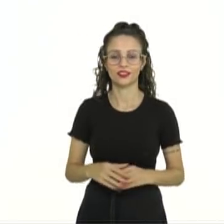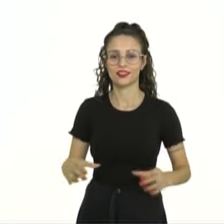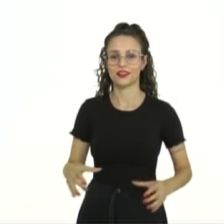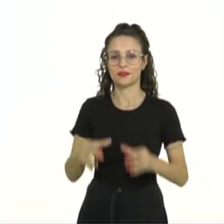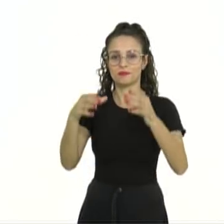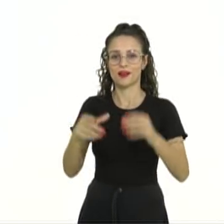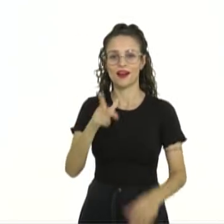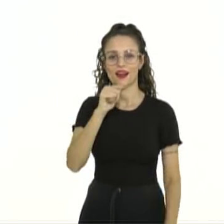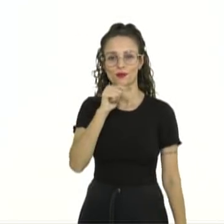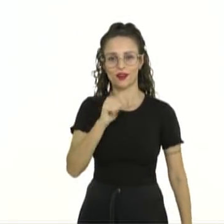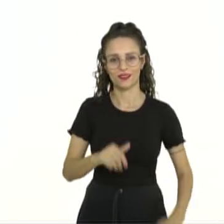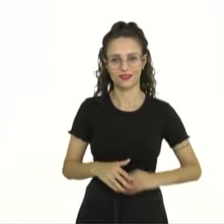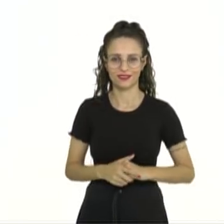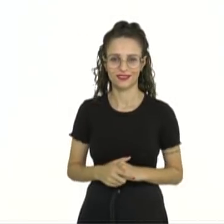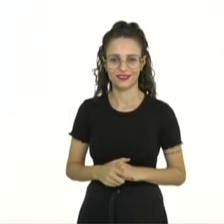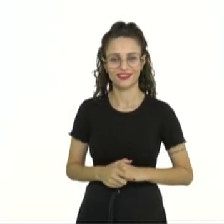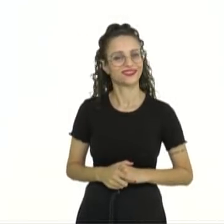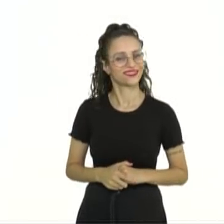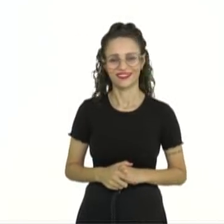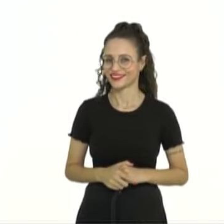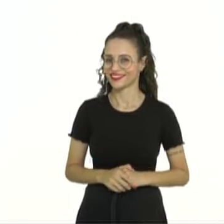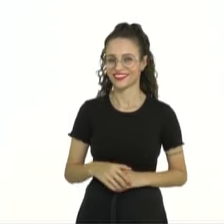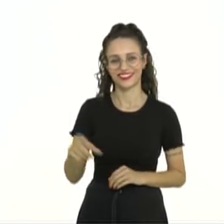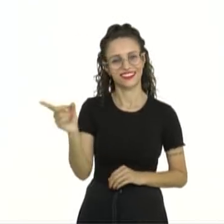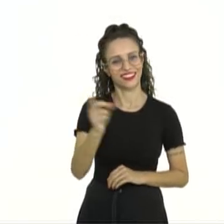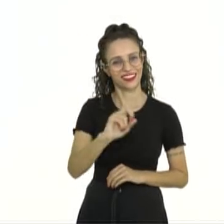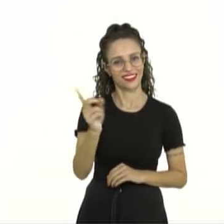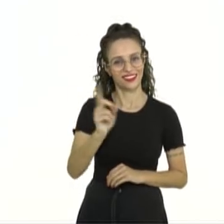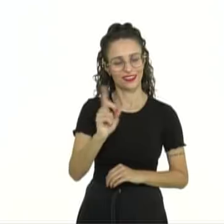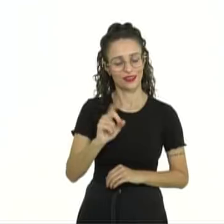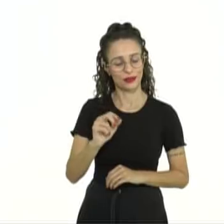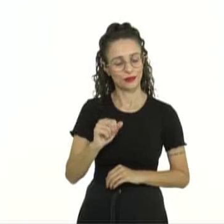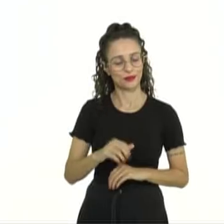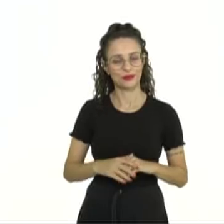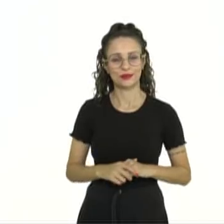água. Não, além disso,